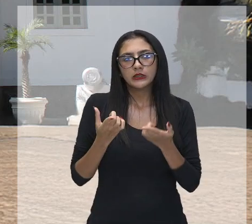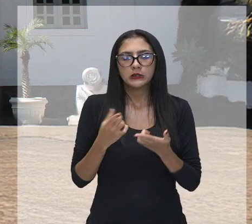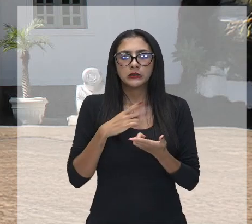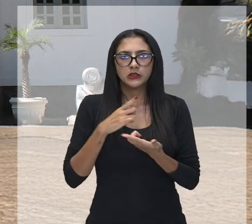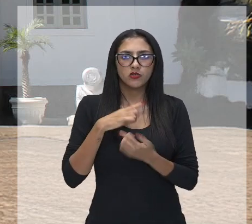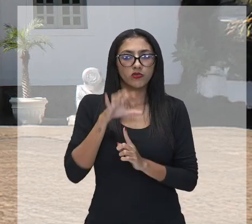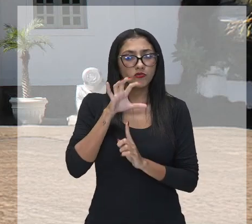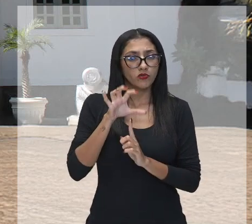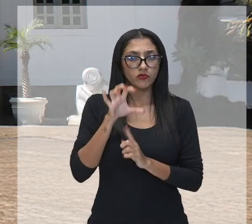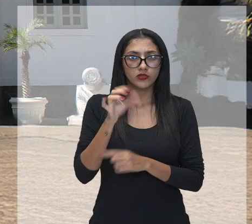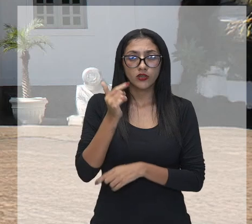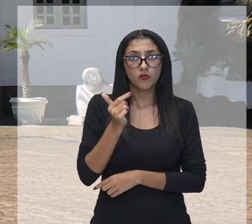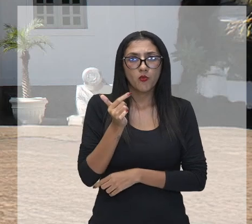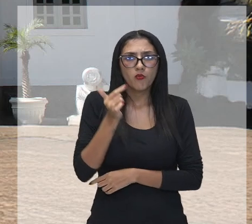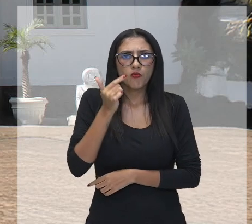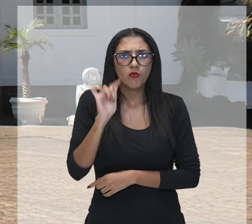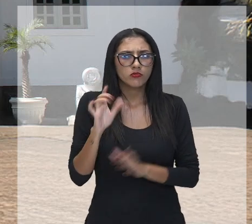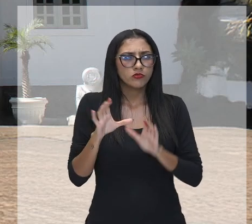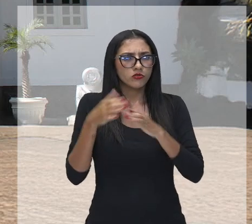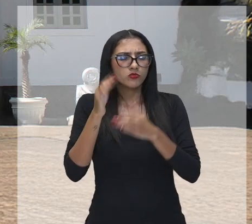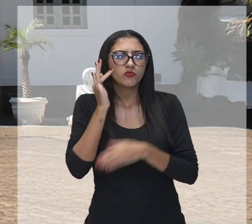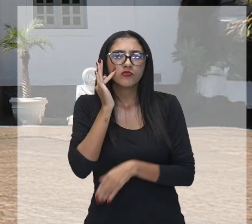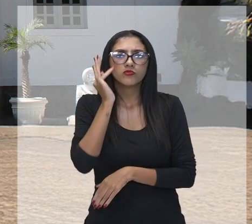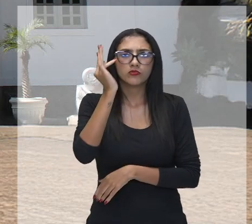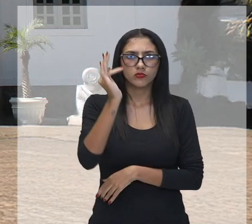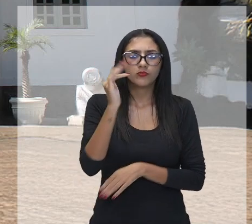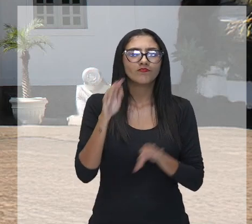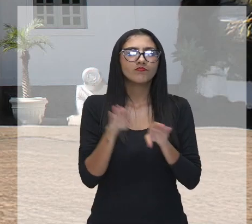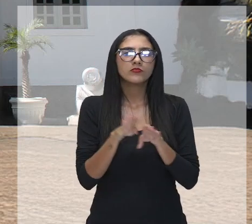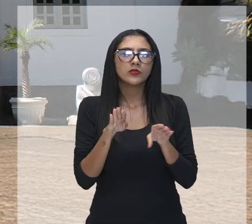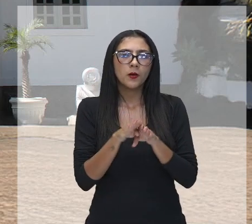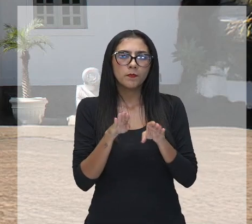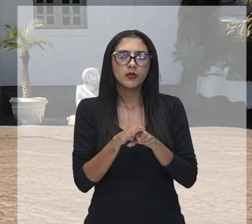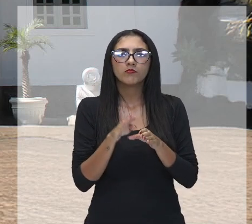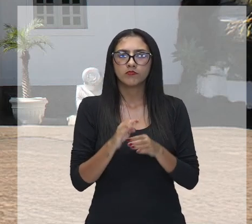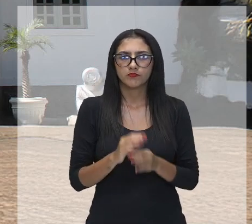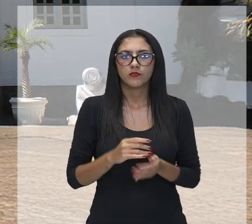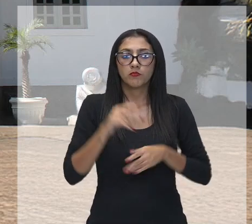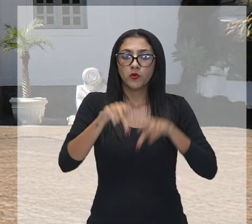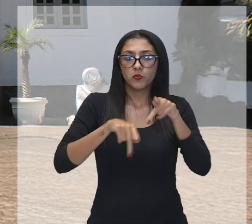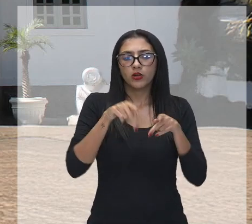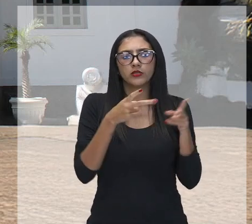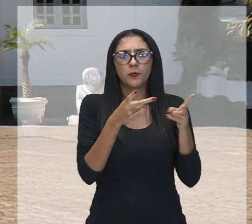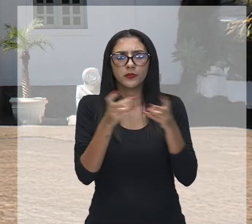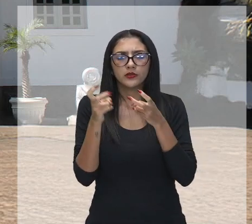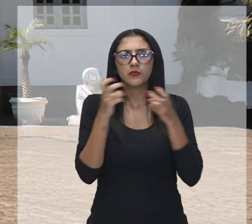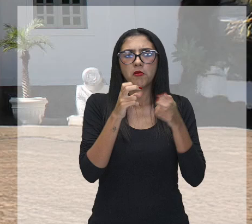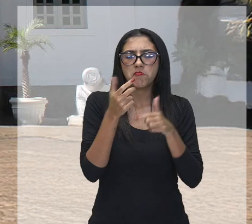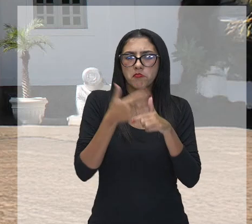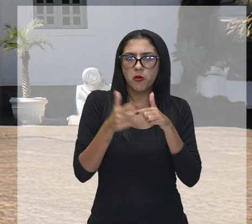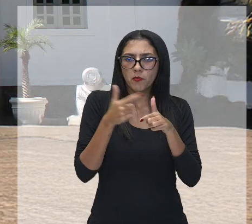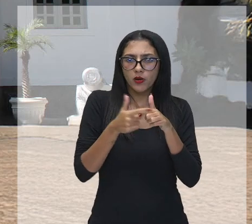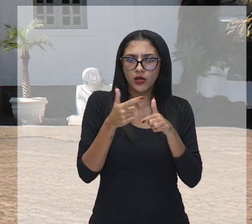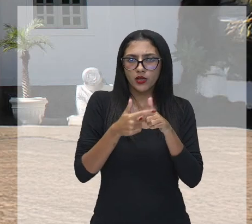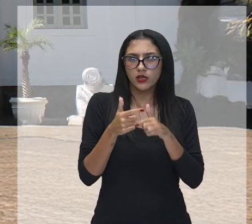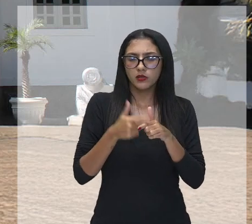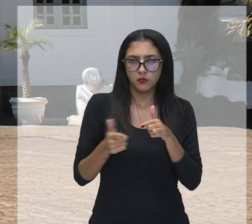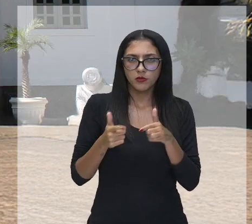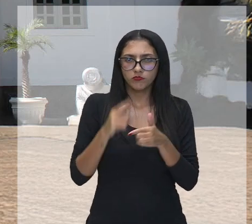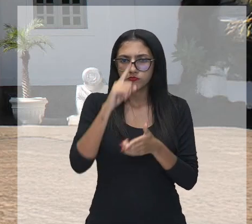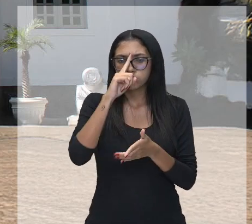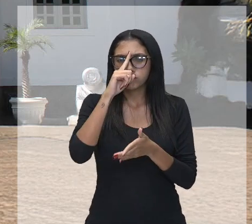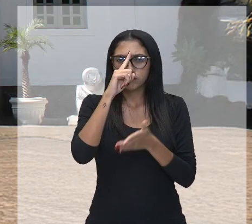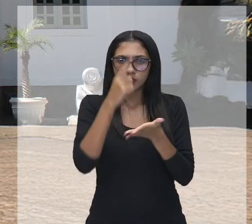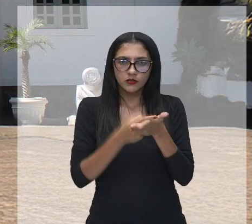movimentos tenentistas, destacou a insatisfação de parte das Forças Armadas com a ordem vigente e